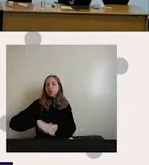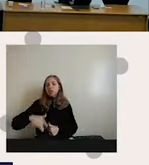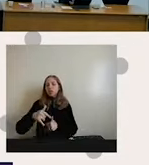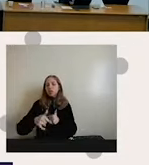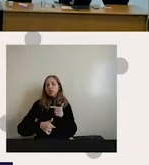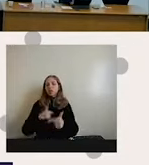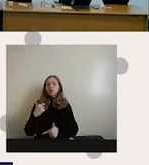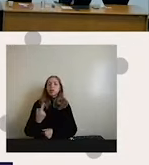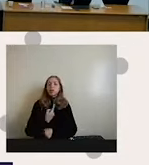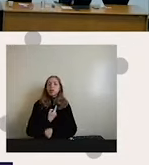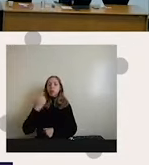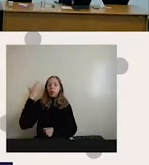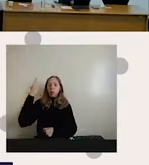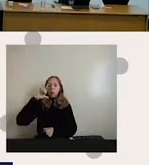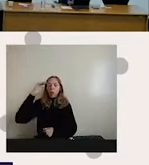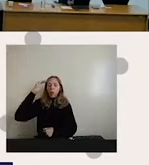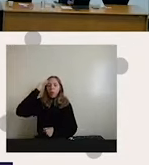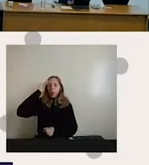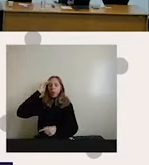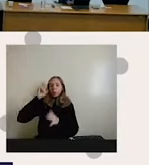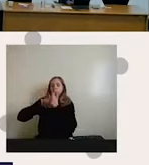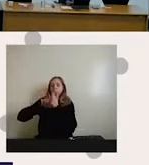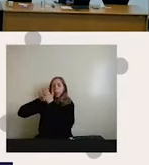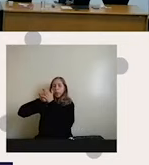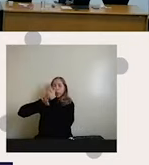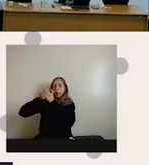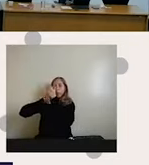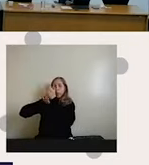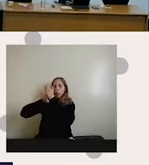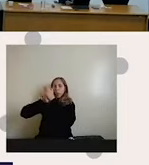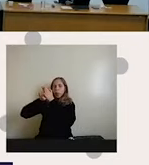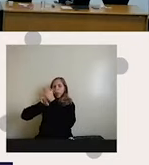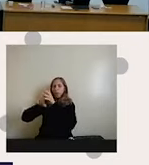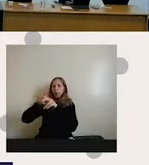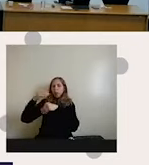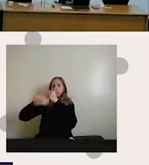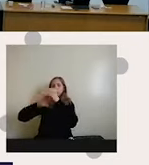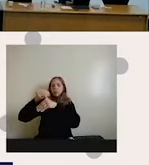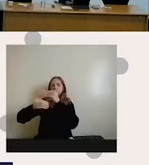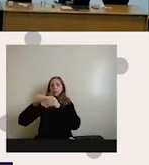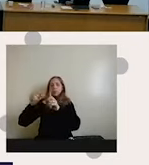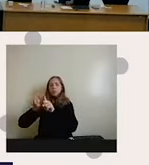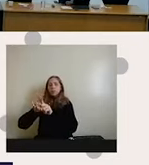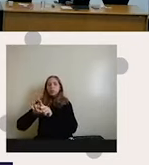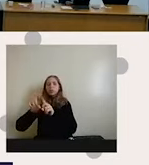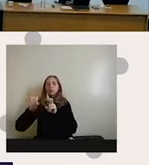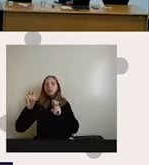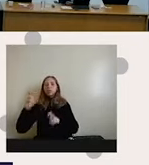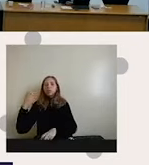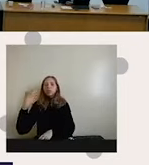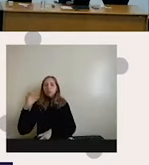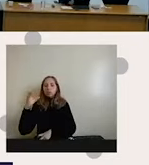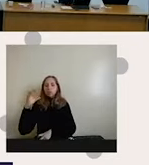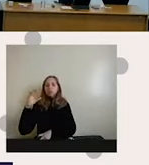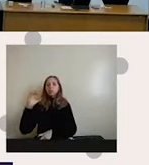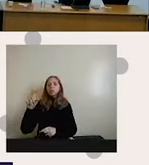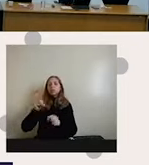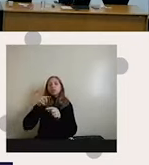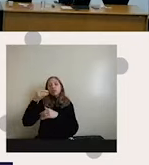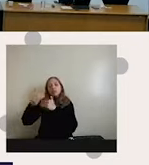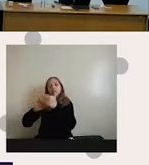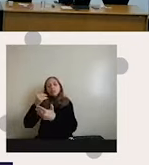termos de pesquisas científicas, avançar nessa questão. Porque justamente a dificuldade ainda reside em se ficar buscando o